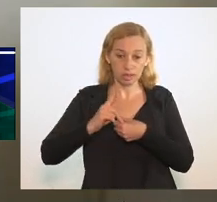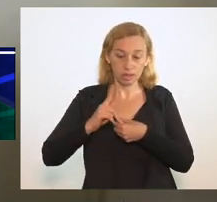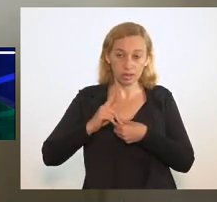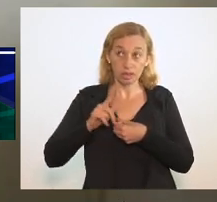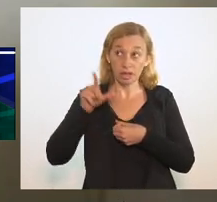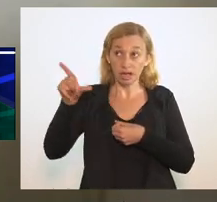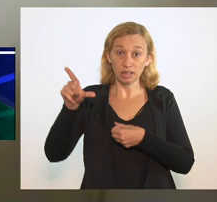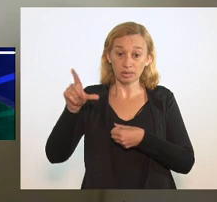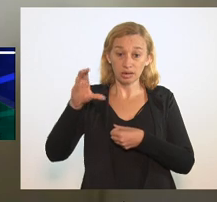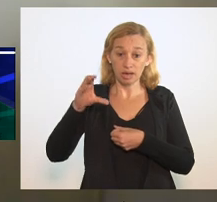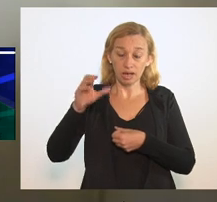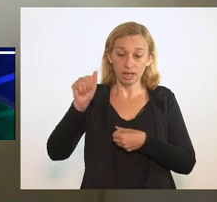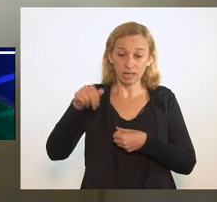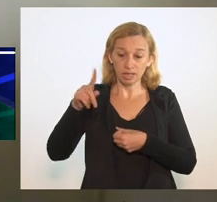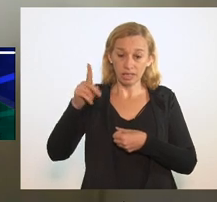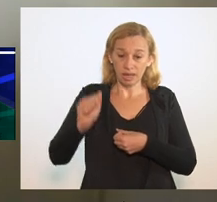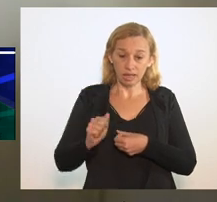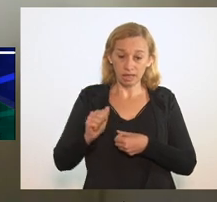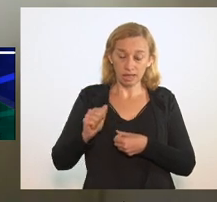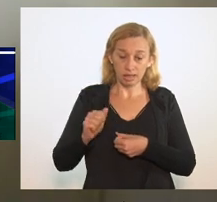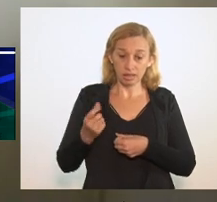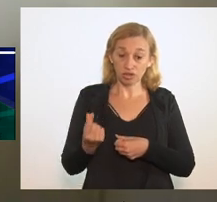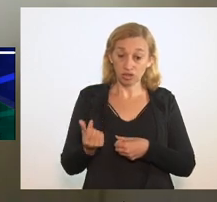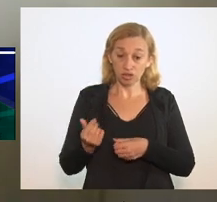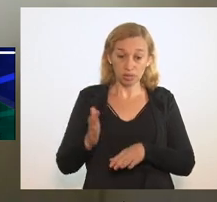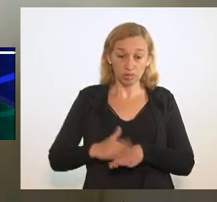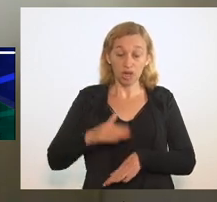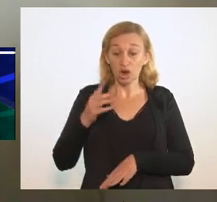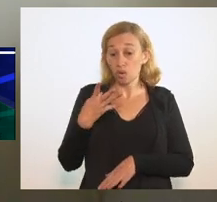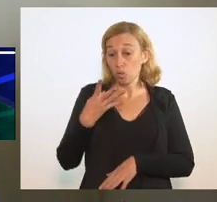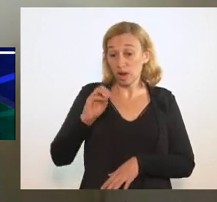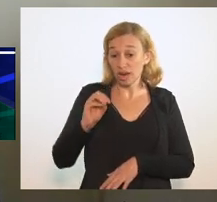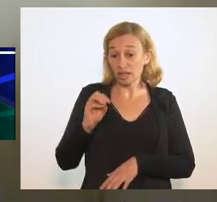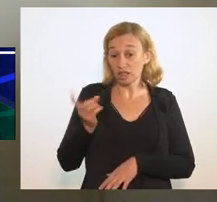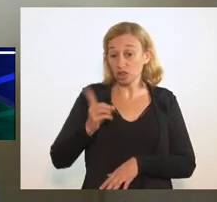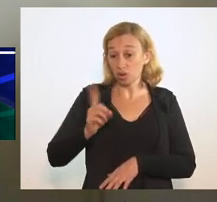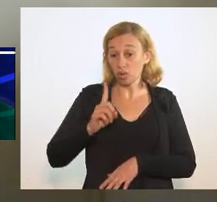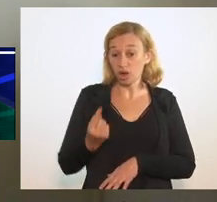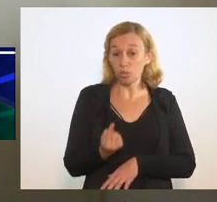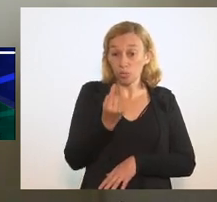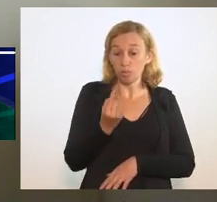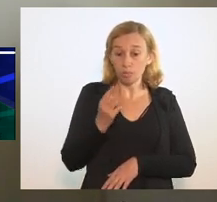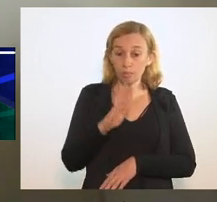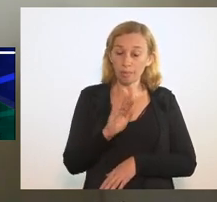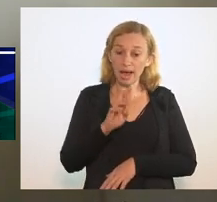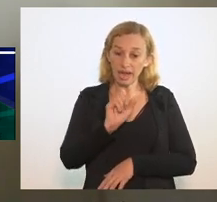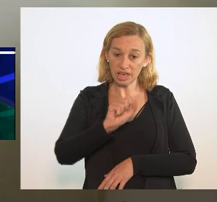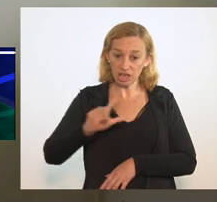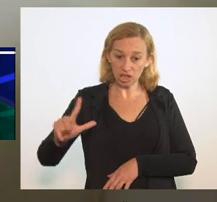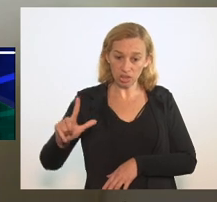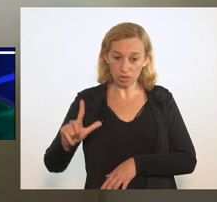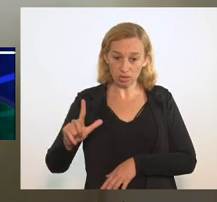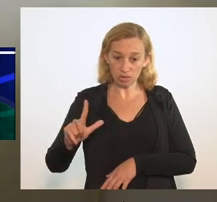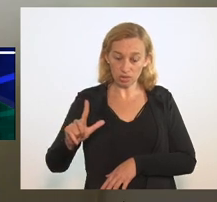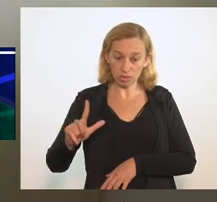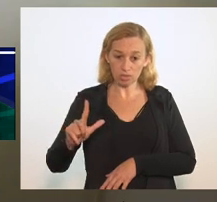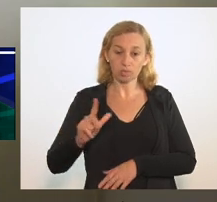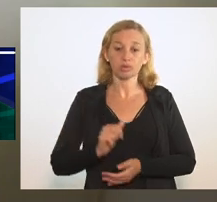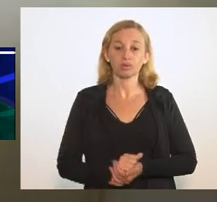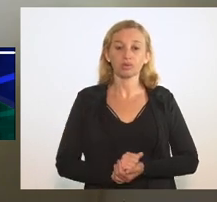Canadá. Imaginemos, por 40 dólares o barril, e esta